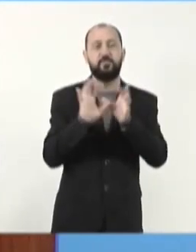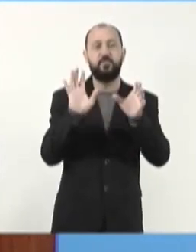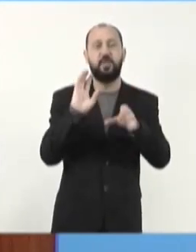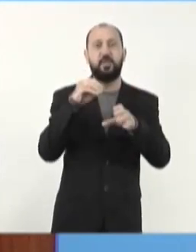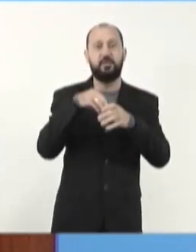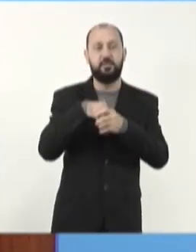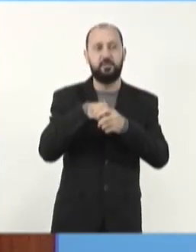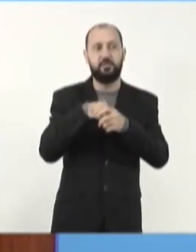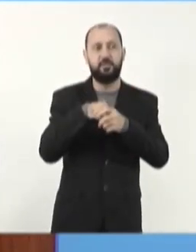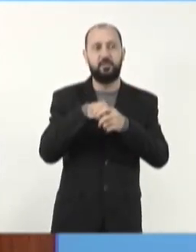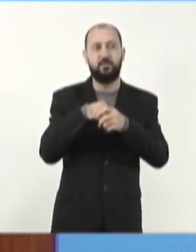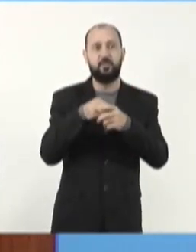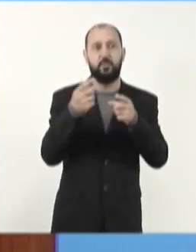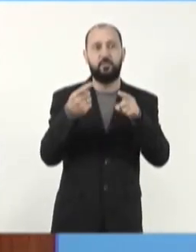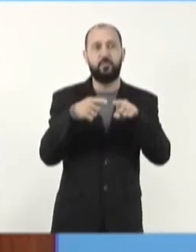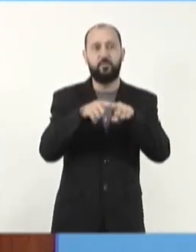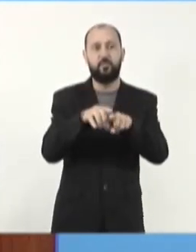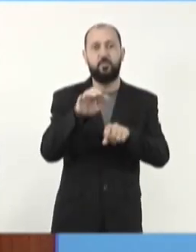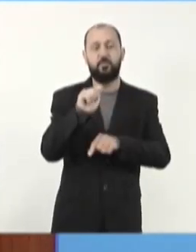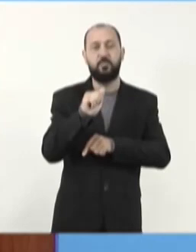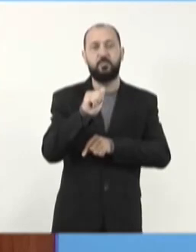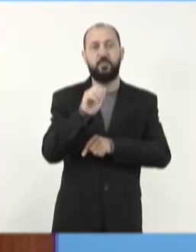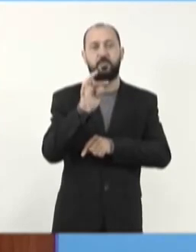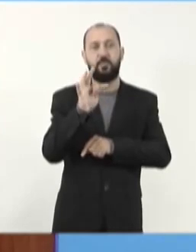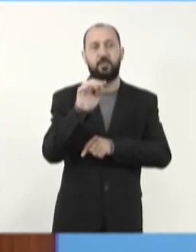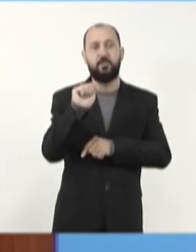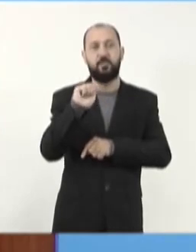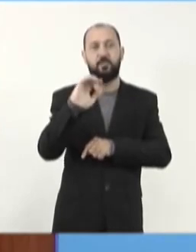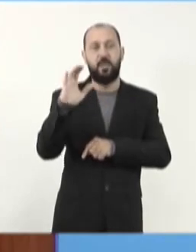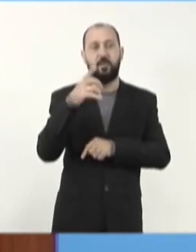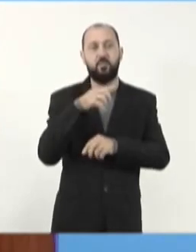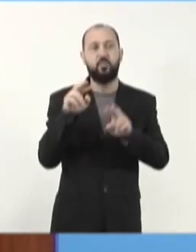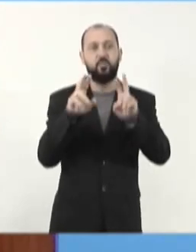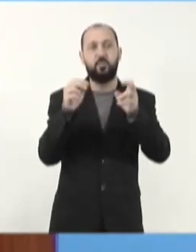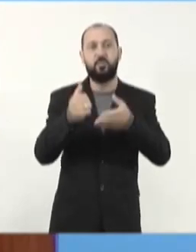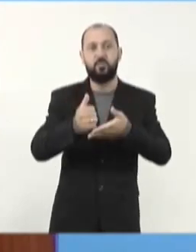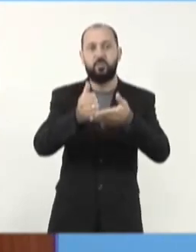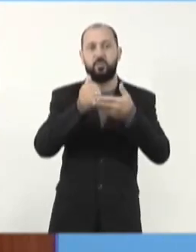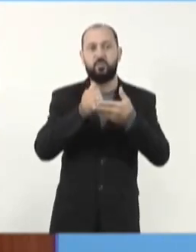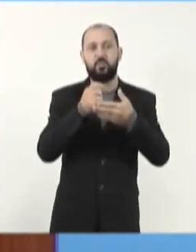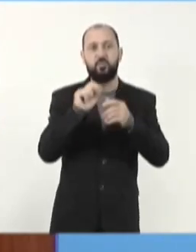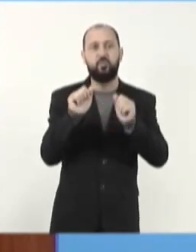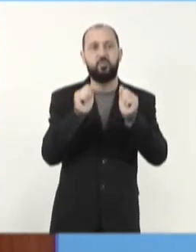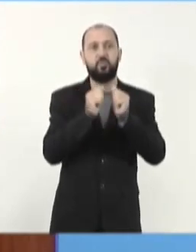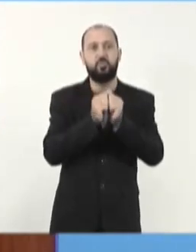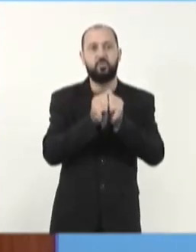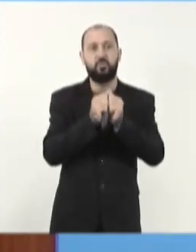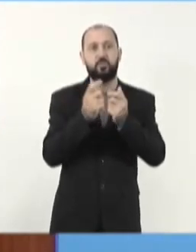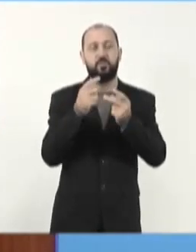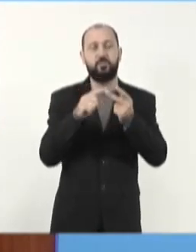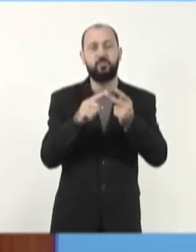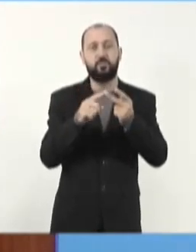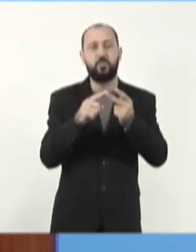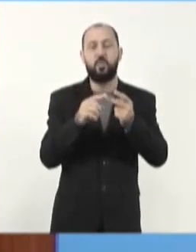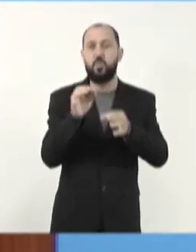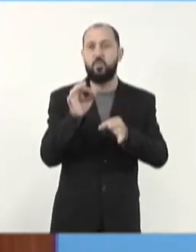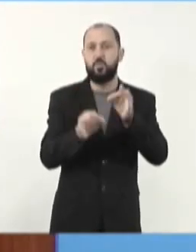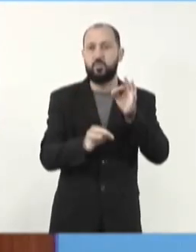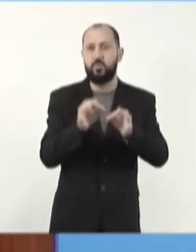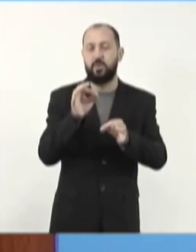disponibilizada dentro de um termo de cooperação, e aí envolvendo essa casa, presidente, um termo de cooperação com a Defensoria Pública, com o Poder